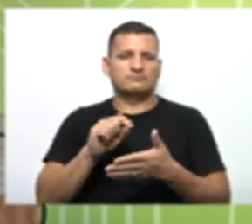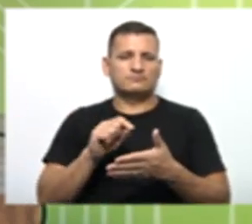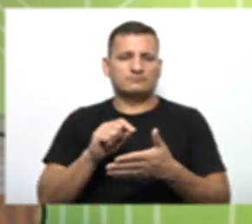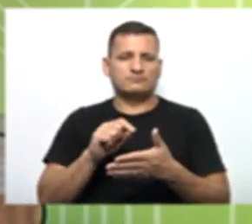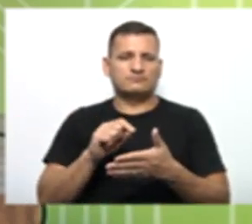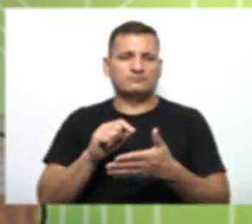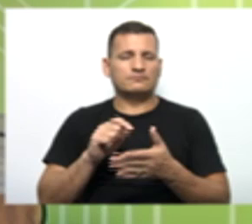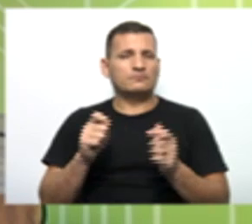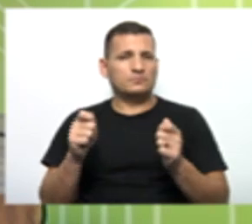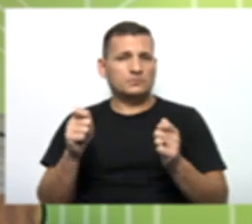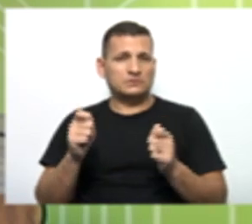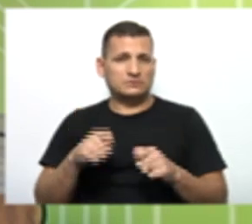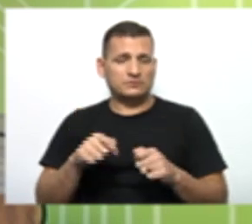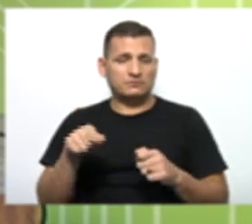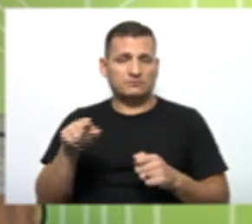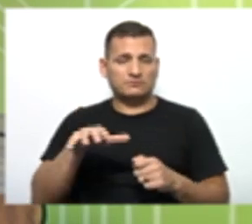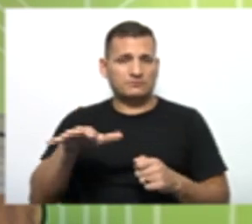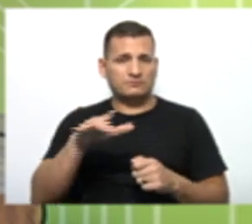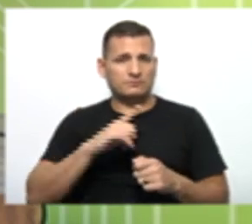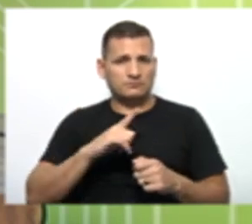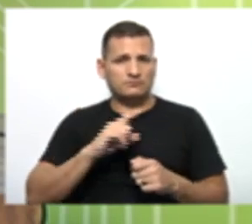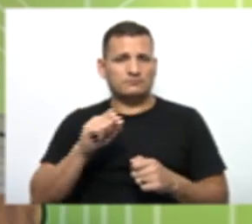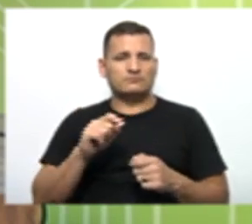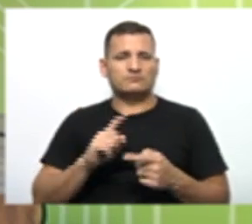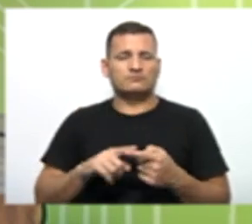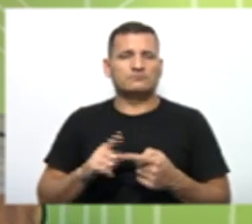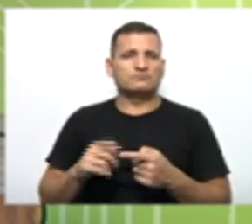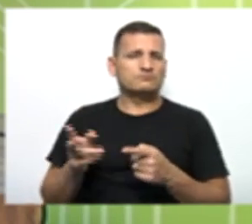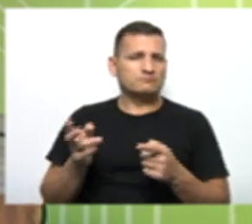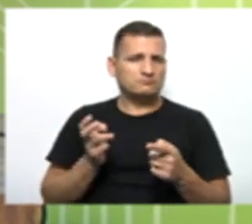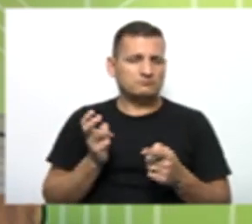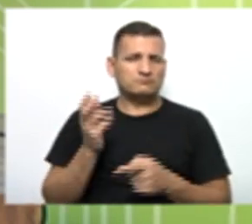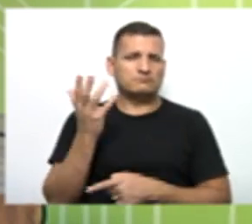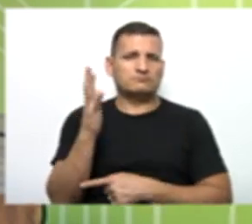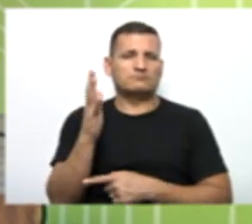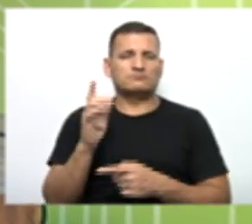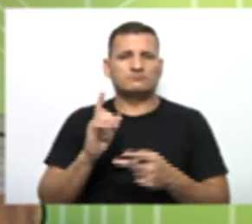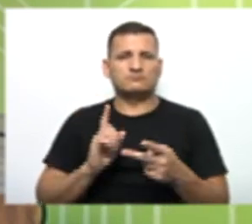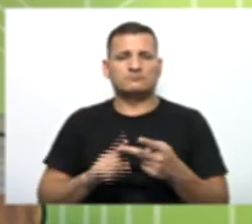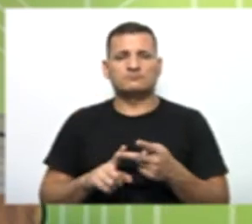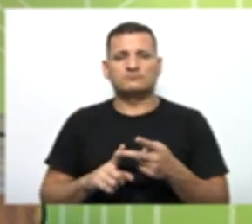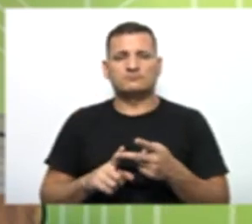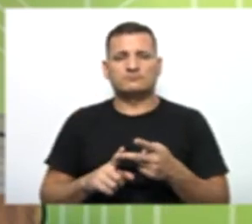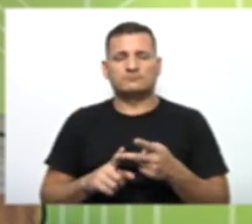do potencial que uma área apresenta, seja para exploração de madeira, seja para